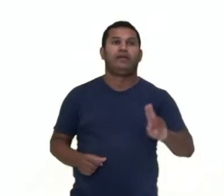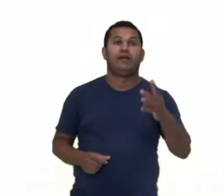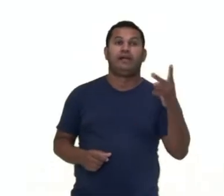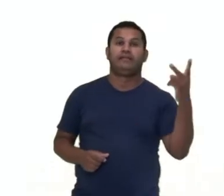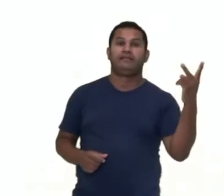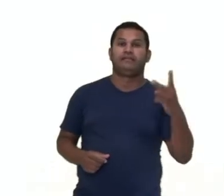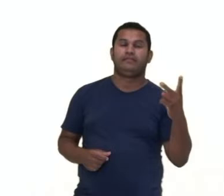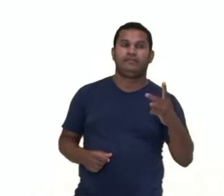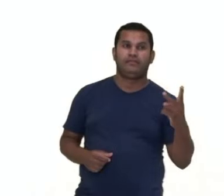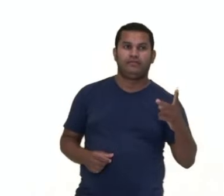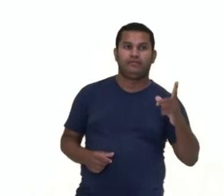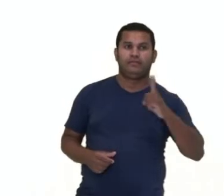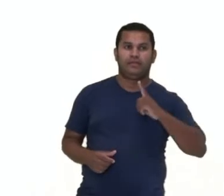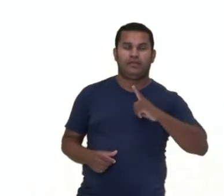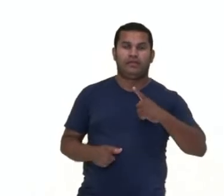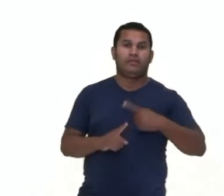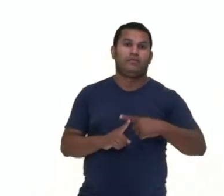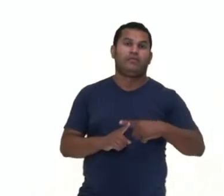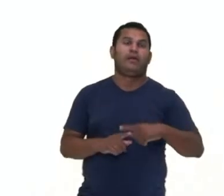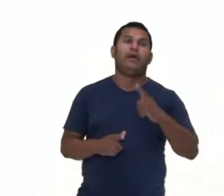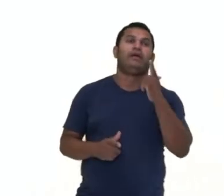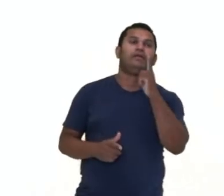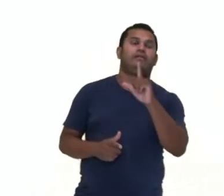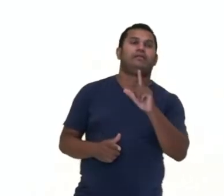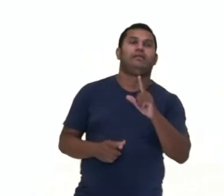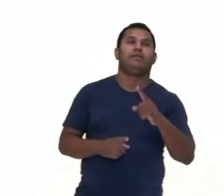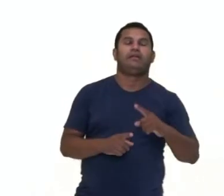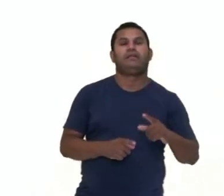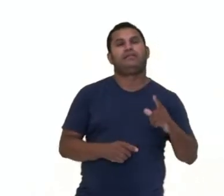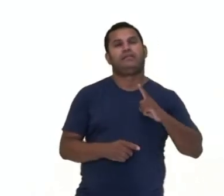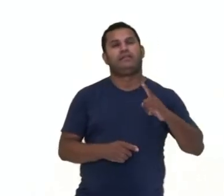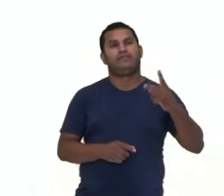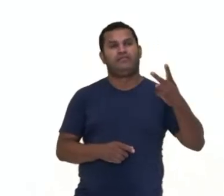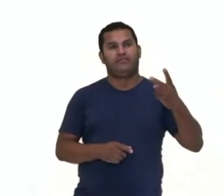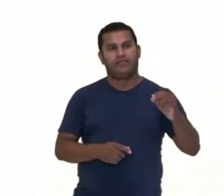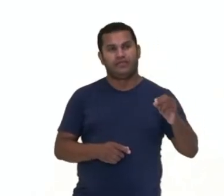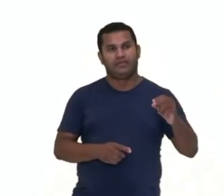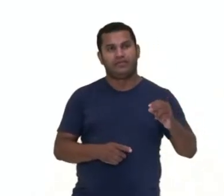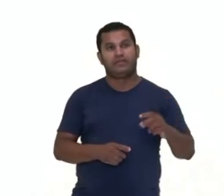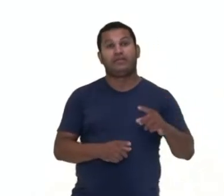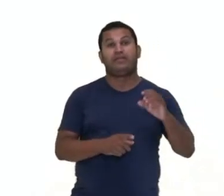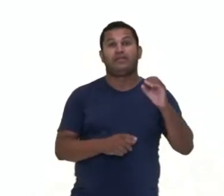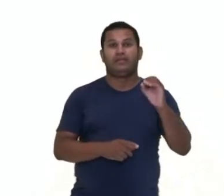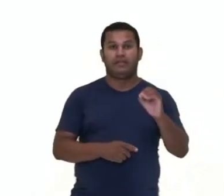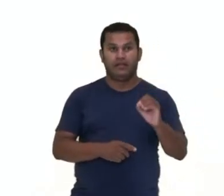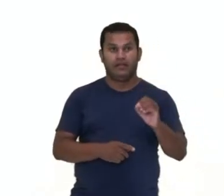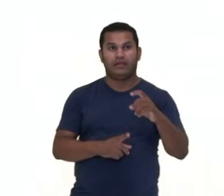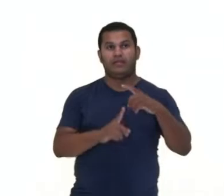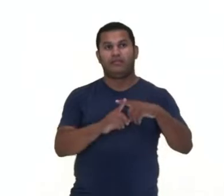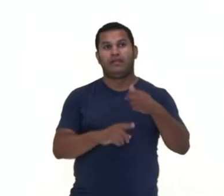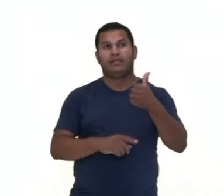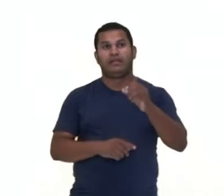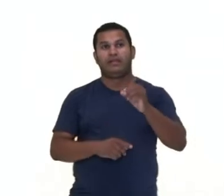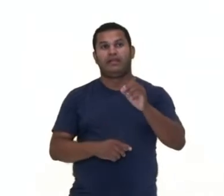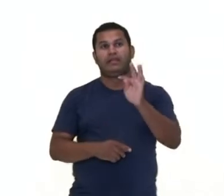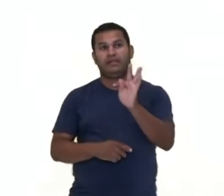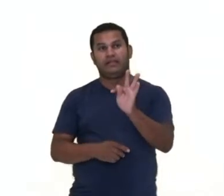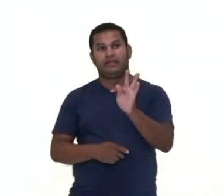ficar 20 é igual a 0 mais 10 vezes t, mais a vezes t ao quadrado sobre